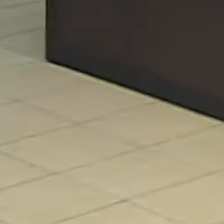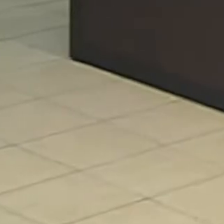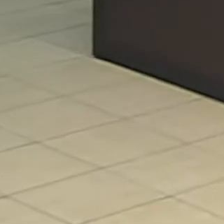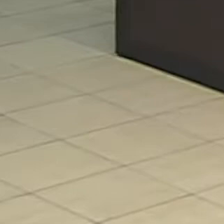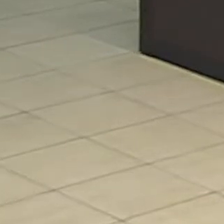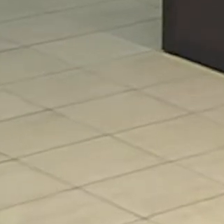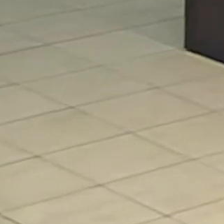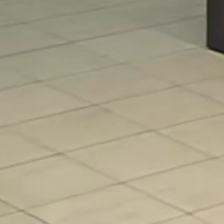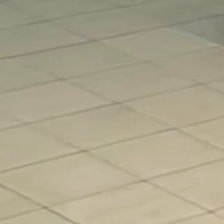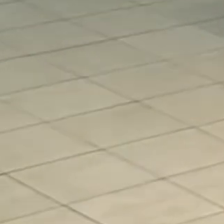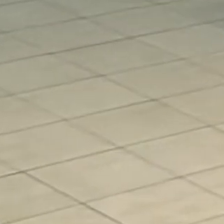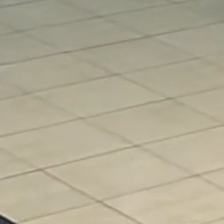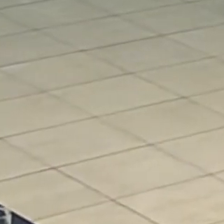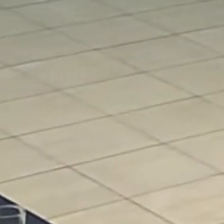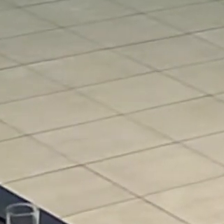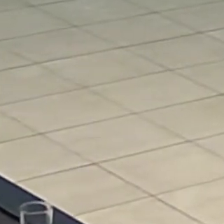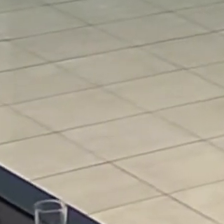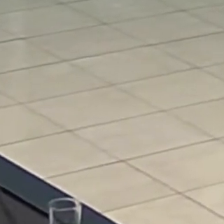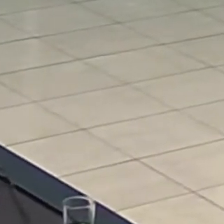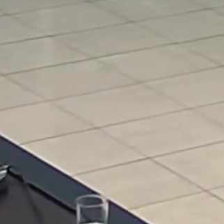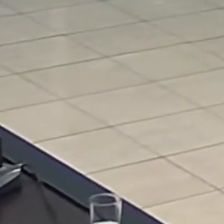Lua.